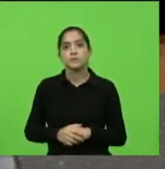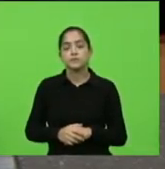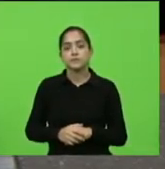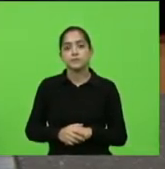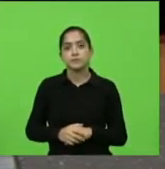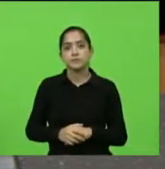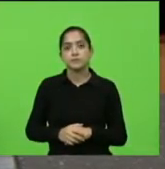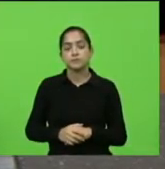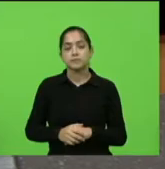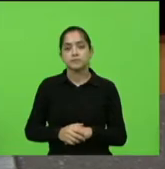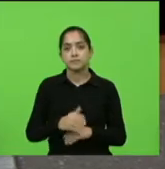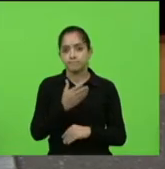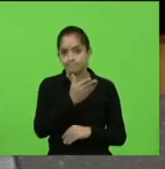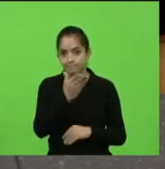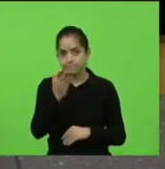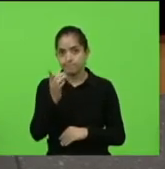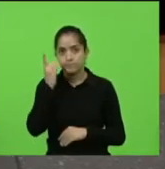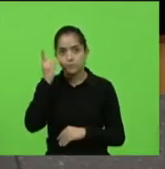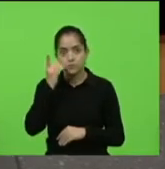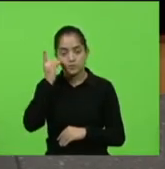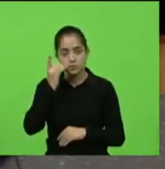deputado Mota, deputado Kennedy,